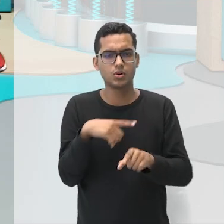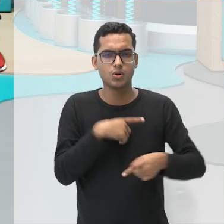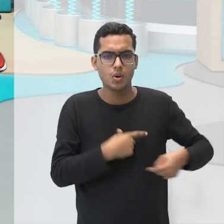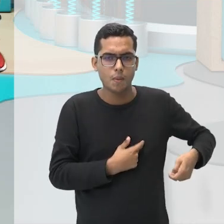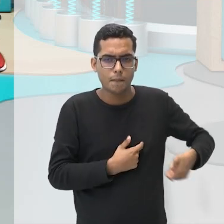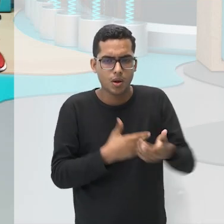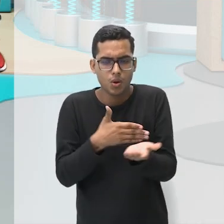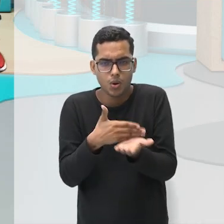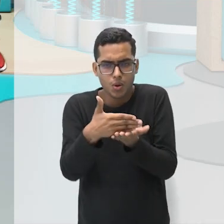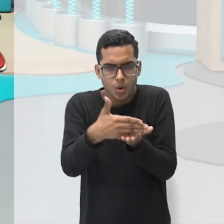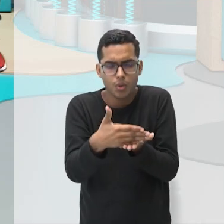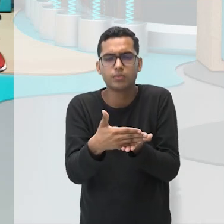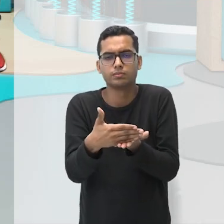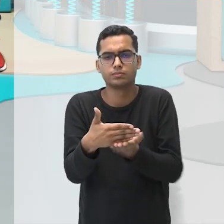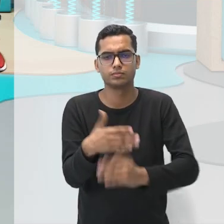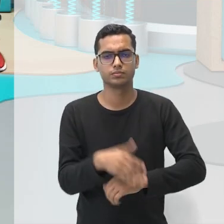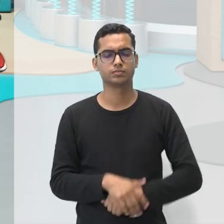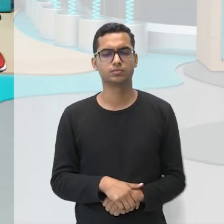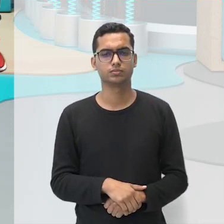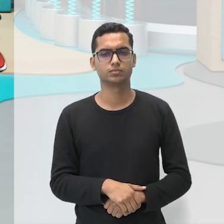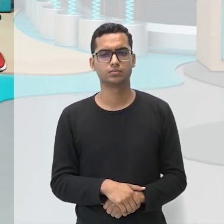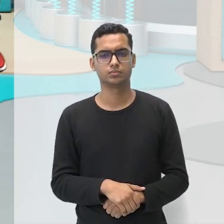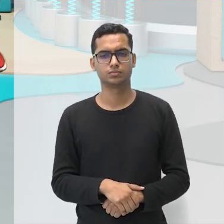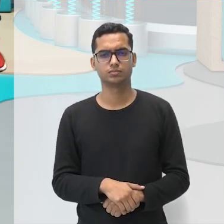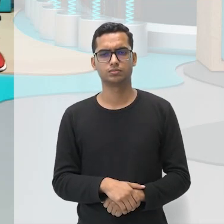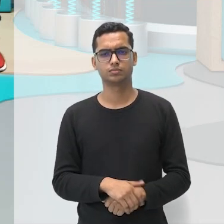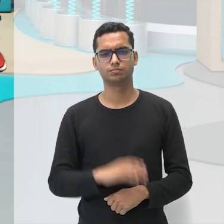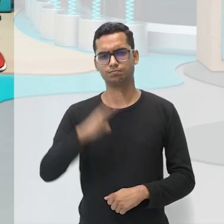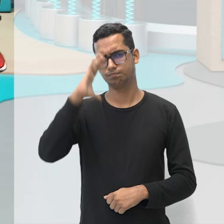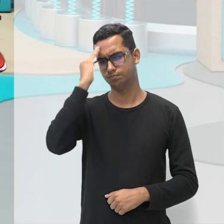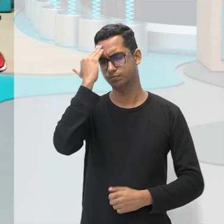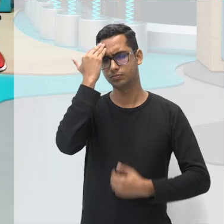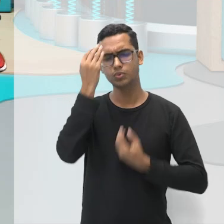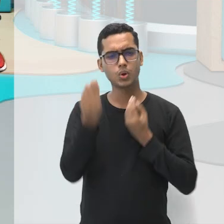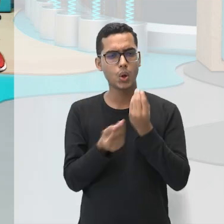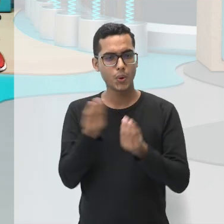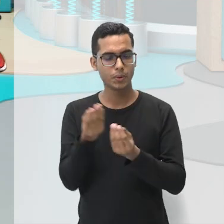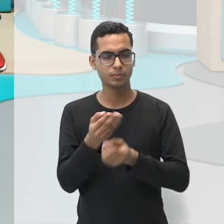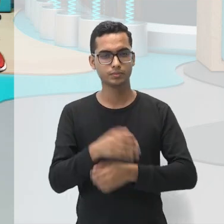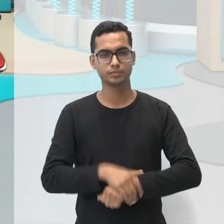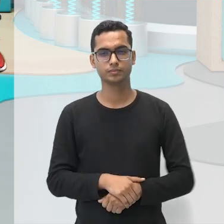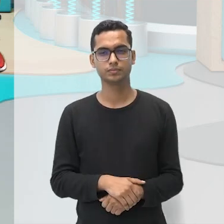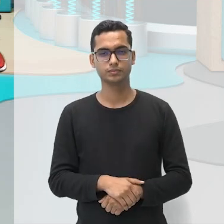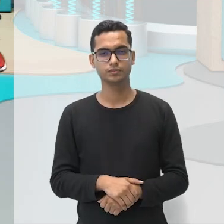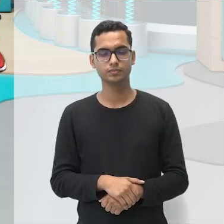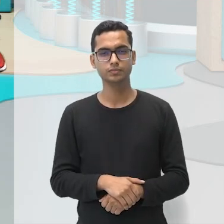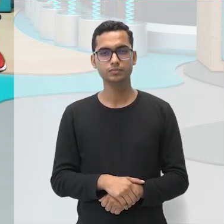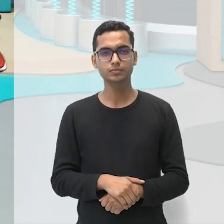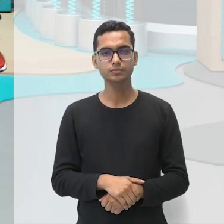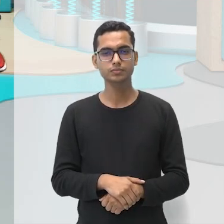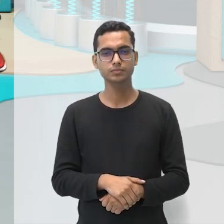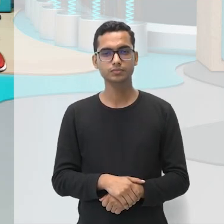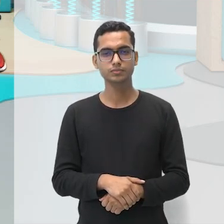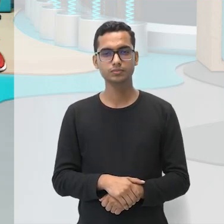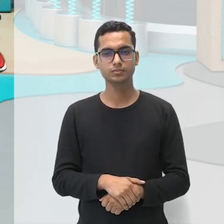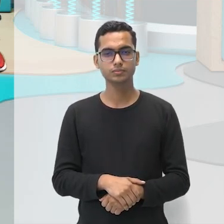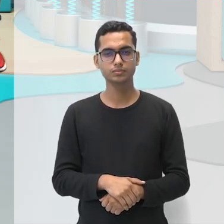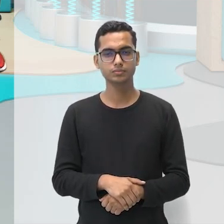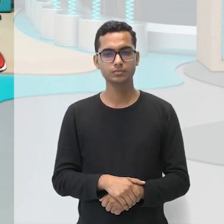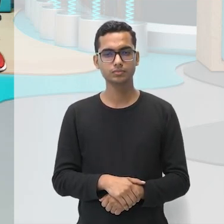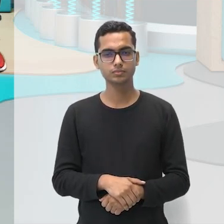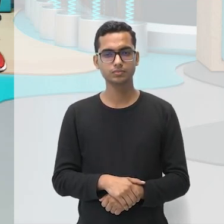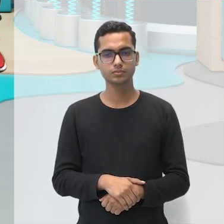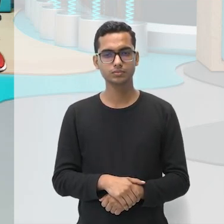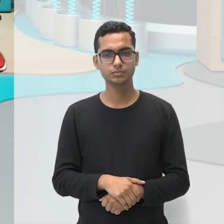gente vai iniciar ali as jogadas. Para a gente entender um pouco melhor, o jogo ele consiste em pôr para fora